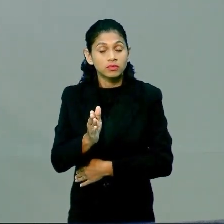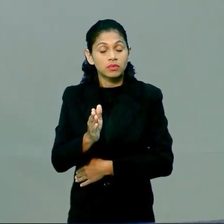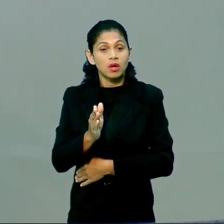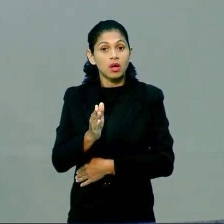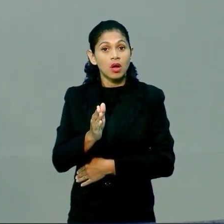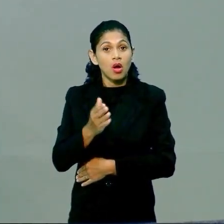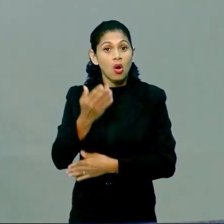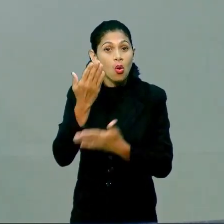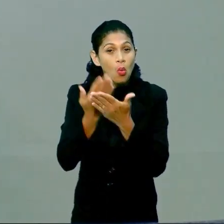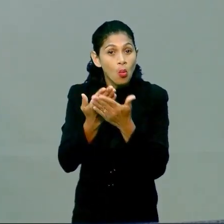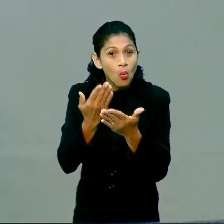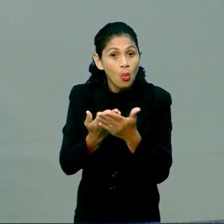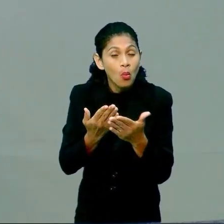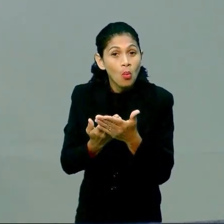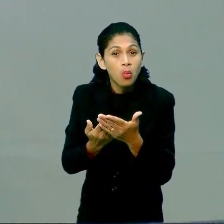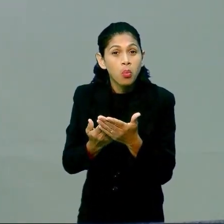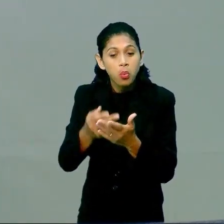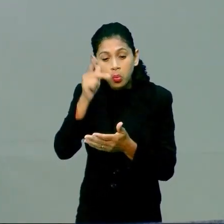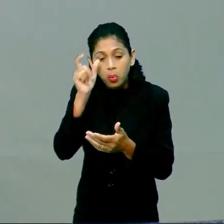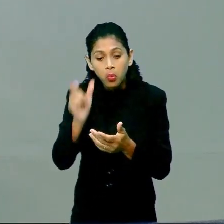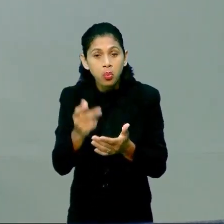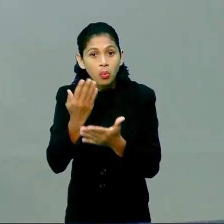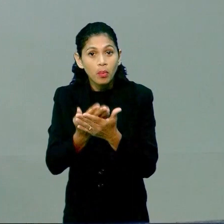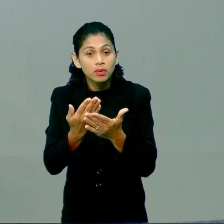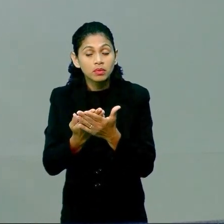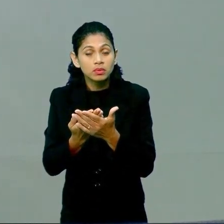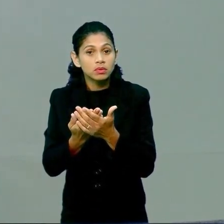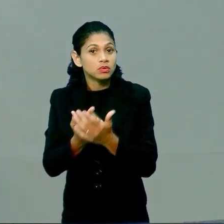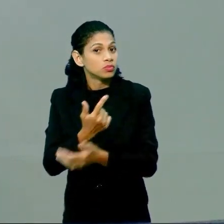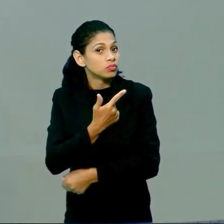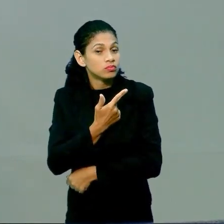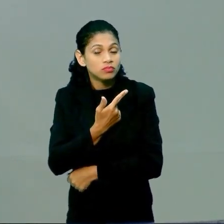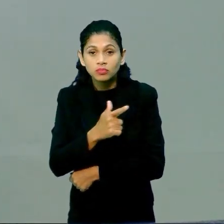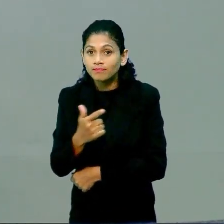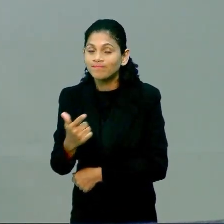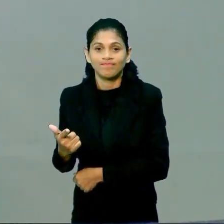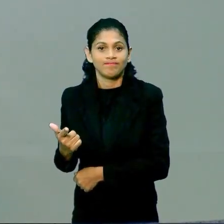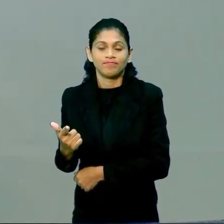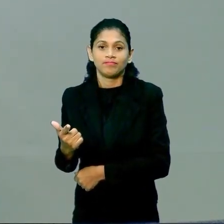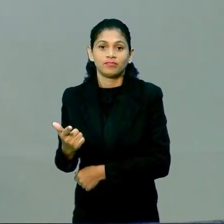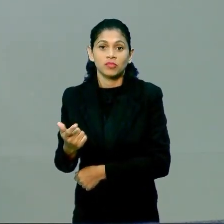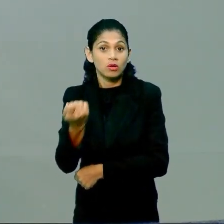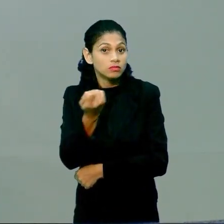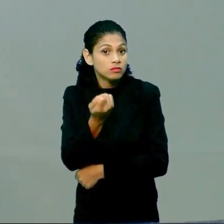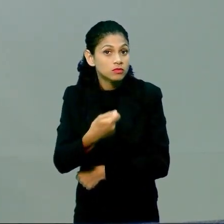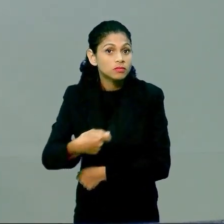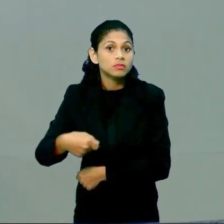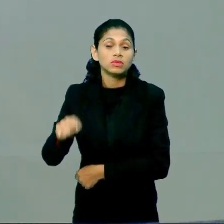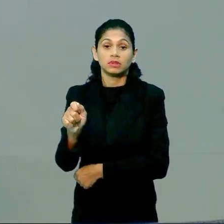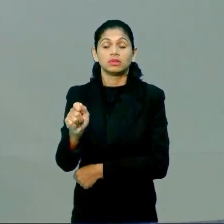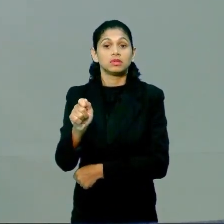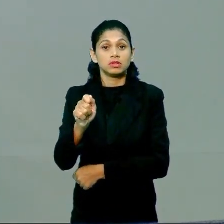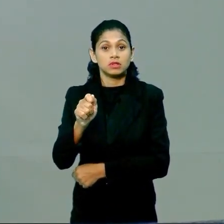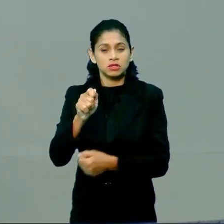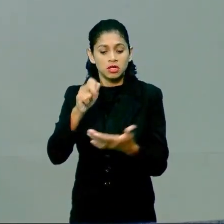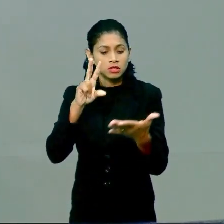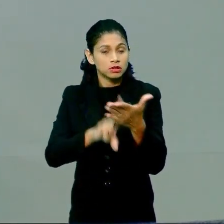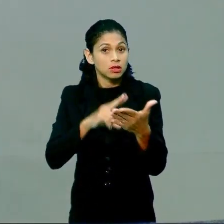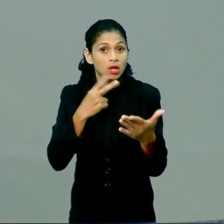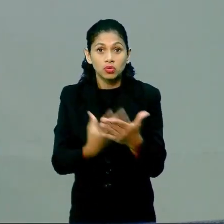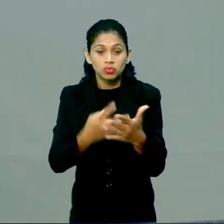você não precisa ler tudo isso aqui Traduzir eu quero esse fragmento Ou seja eu quero esse pedaço esse trecho aqui